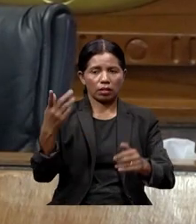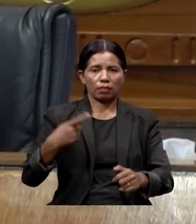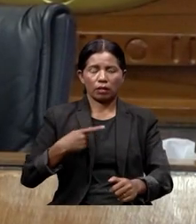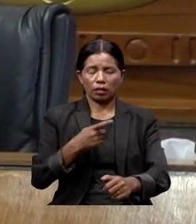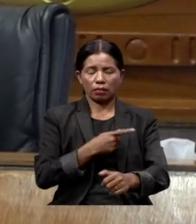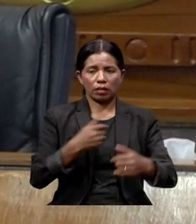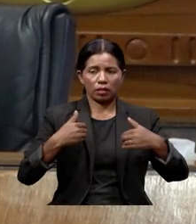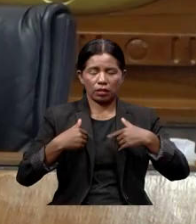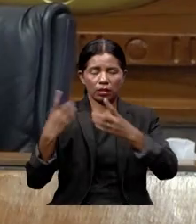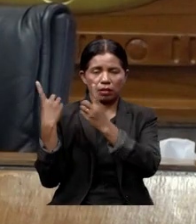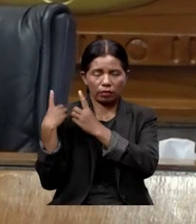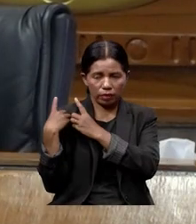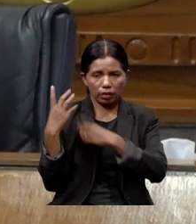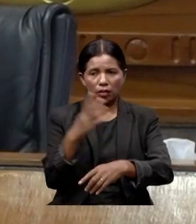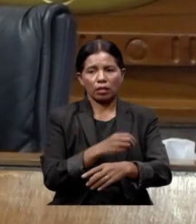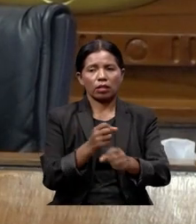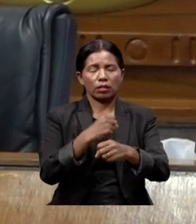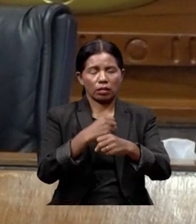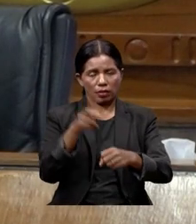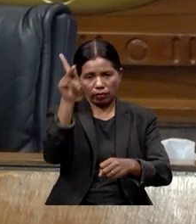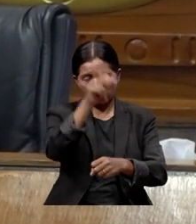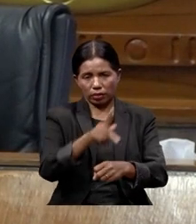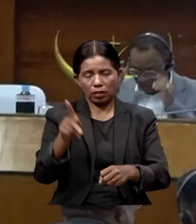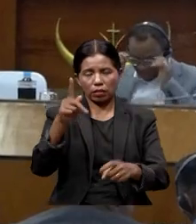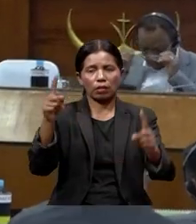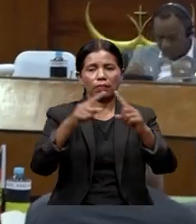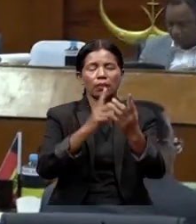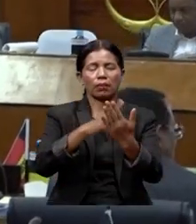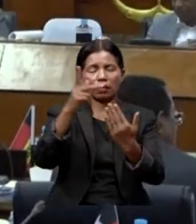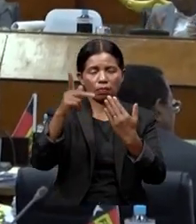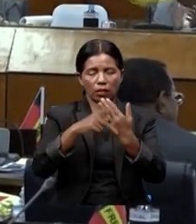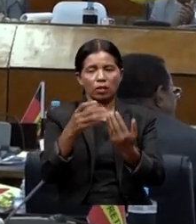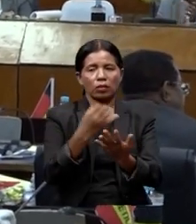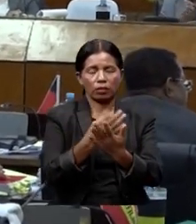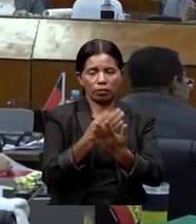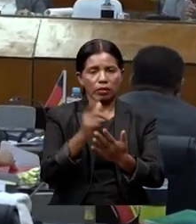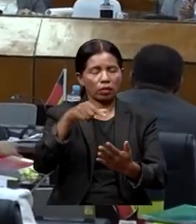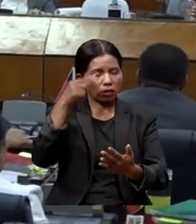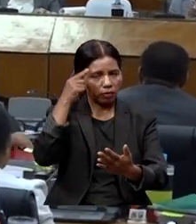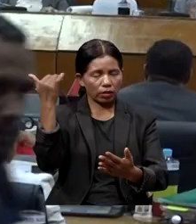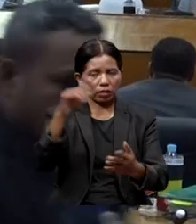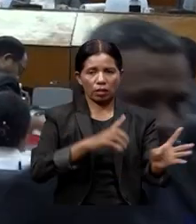e a dever na obrigação a torrar a fiscalização do programa no orçamento NB, governante Cira